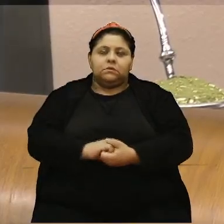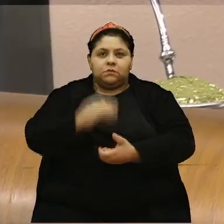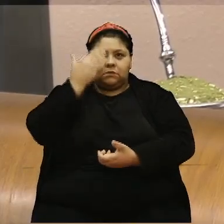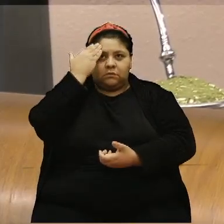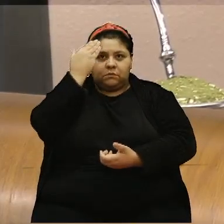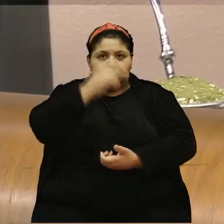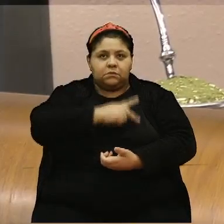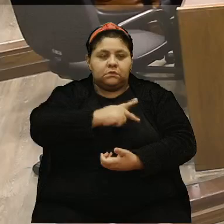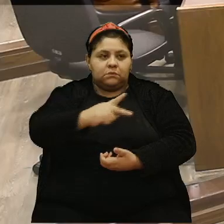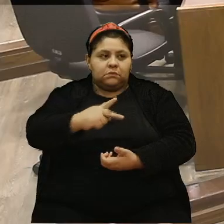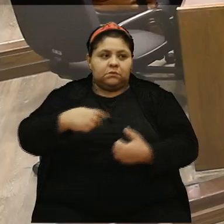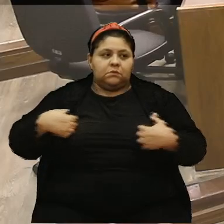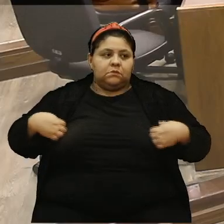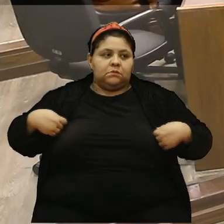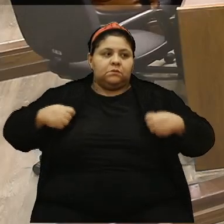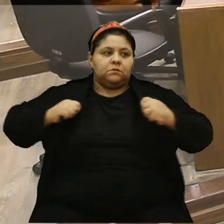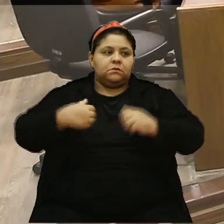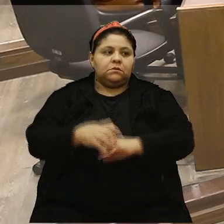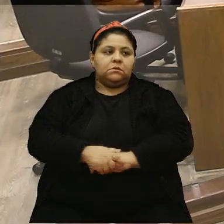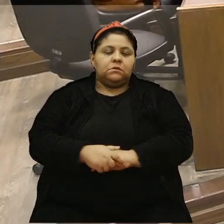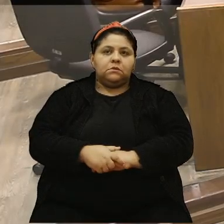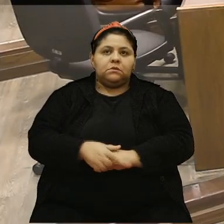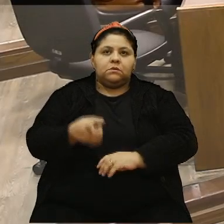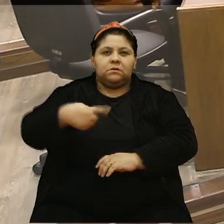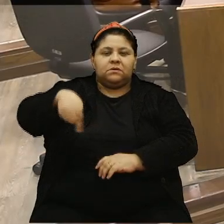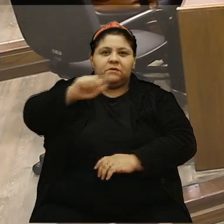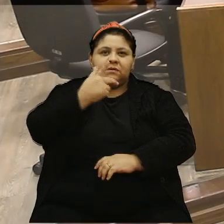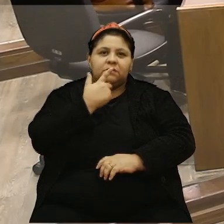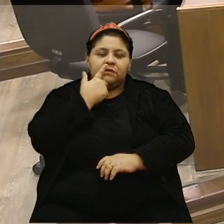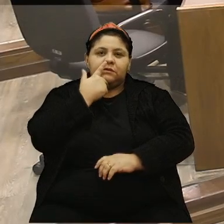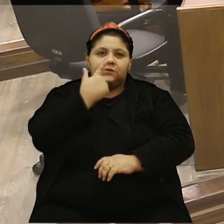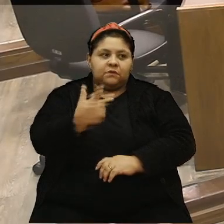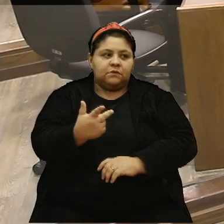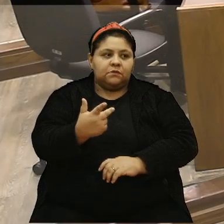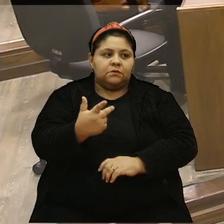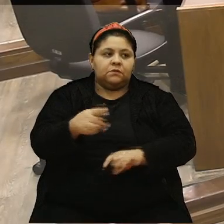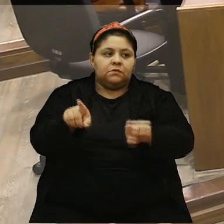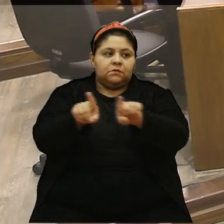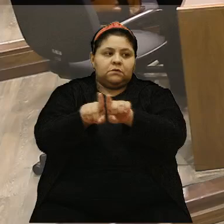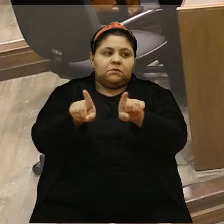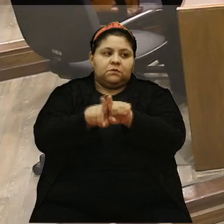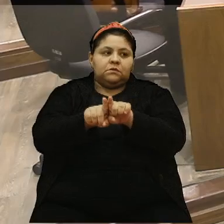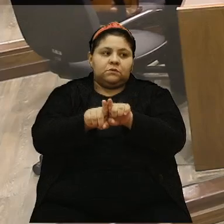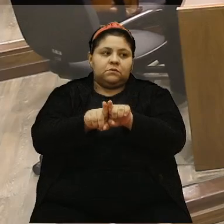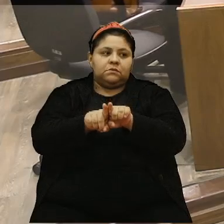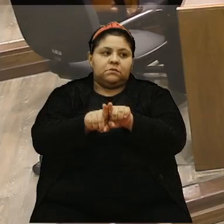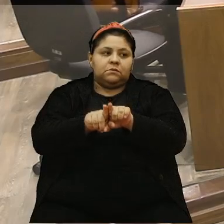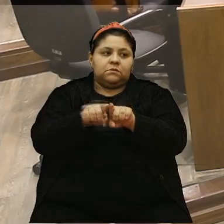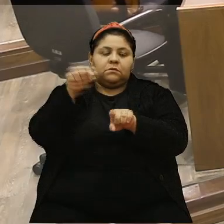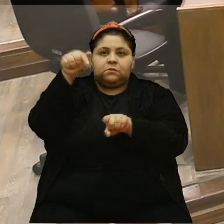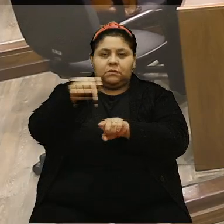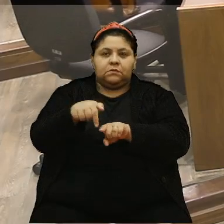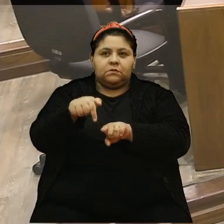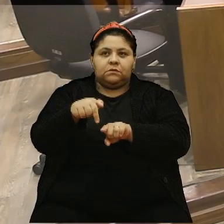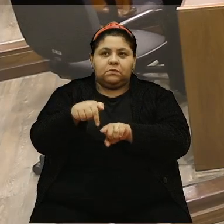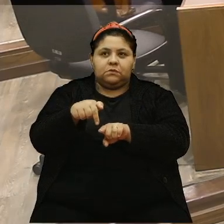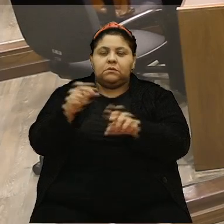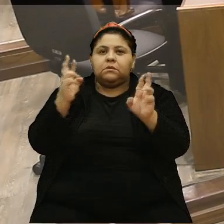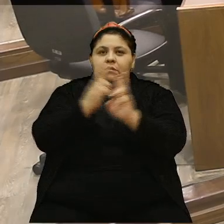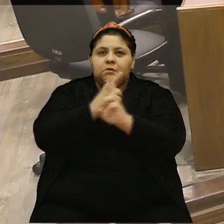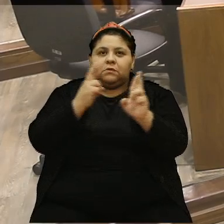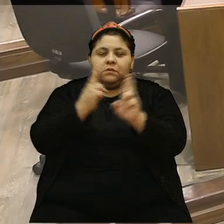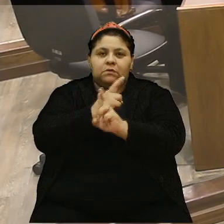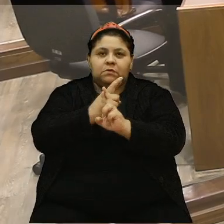senhora presidente. Eu quero falar sobre uma questão. Ontem, inclusive, a gente teve um ato que é em relação